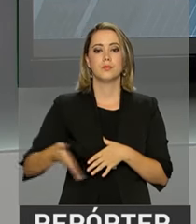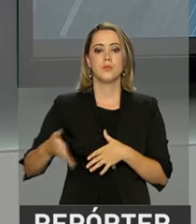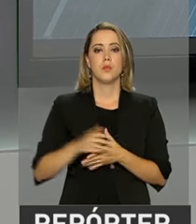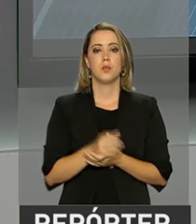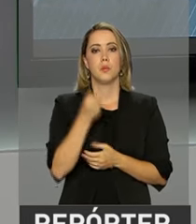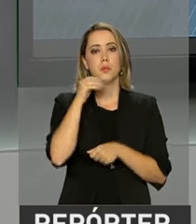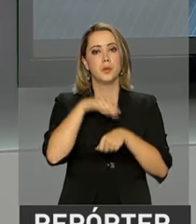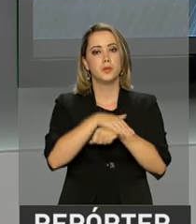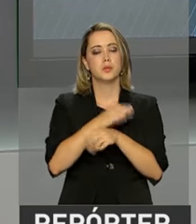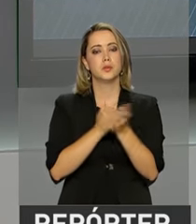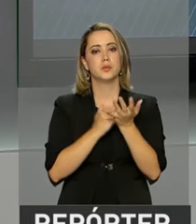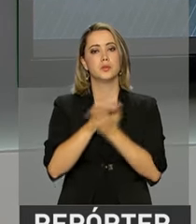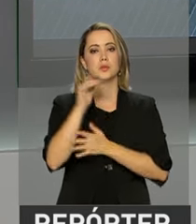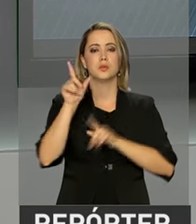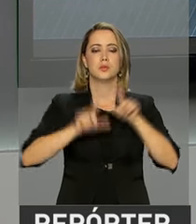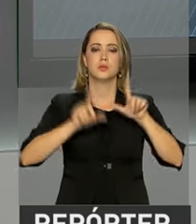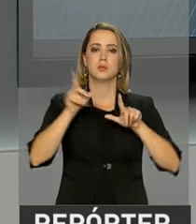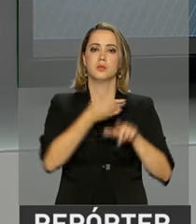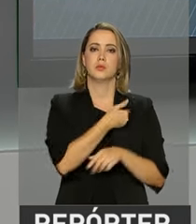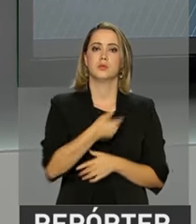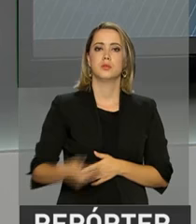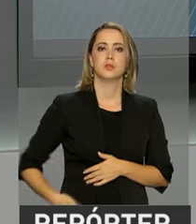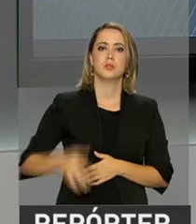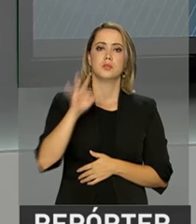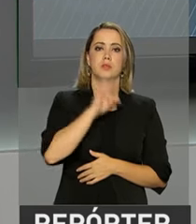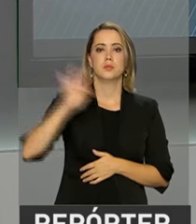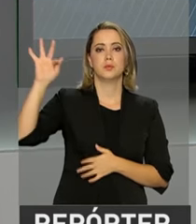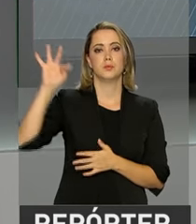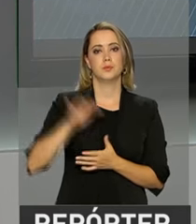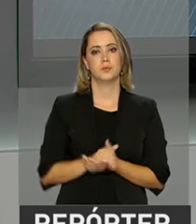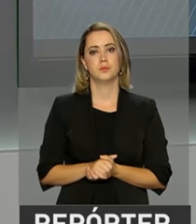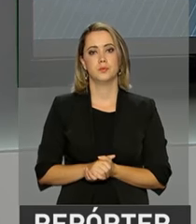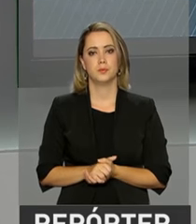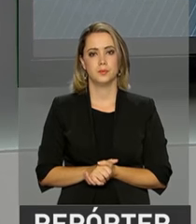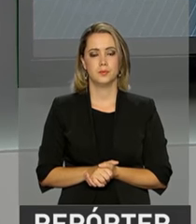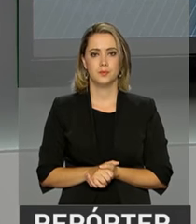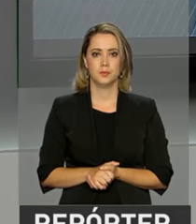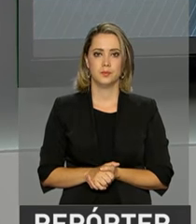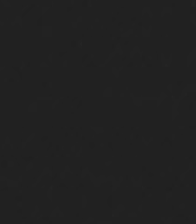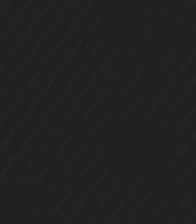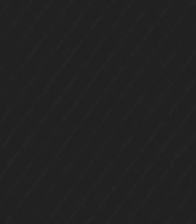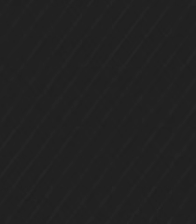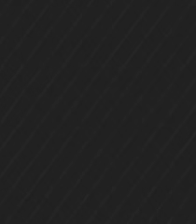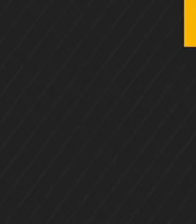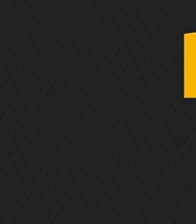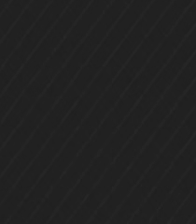Uma boa noite, continue com a gente aqui na NBR, a TV do Governo Federal.